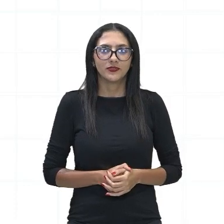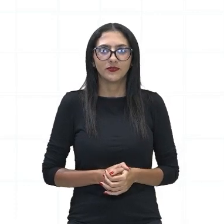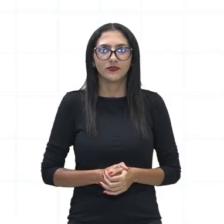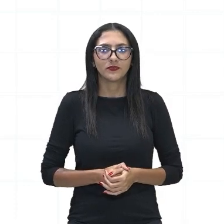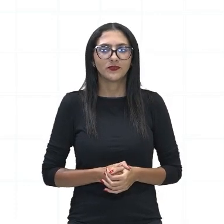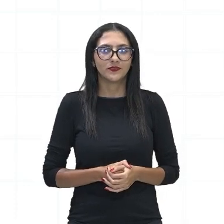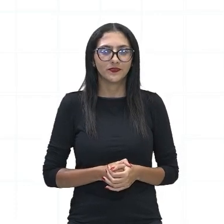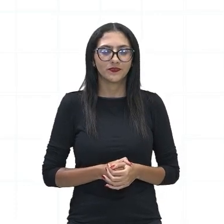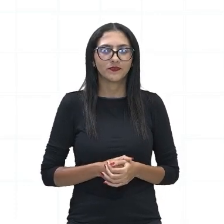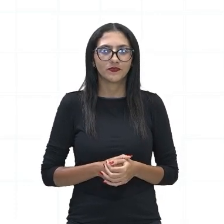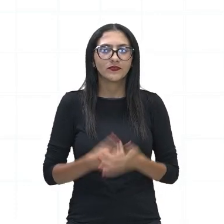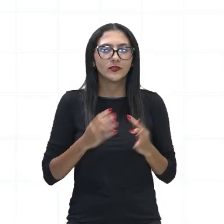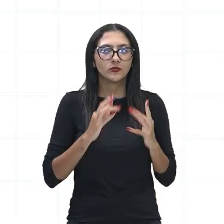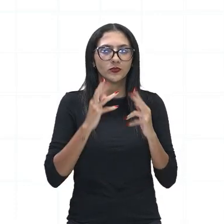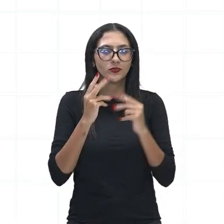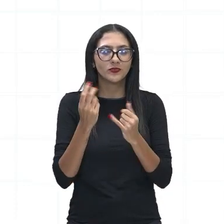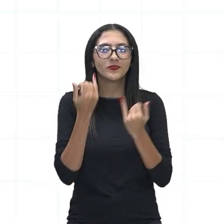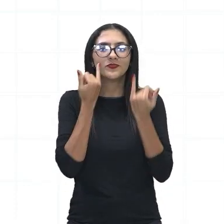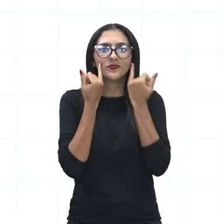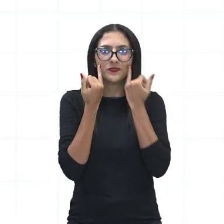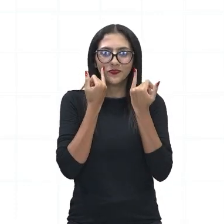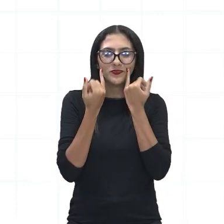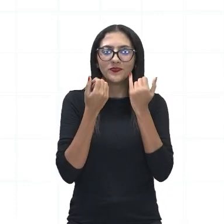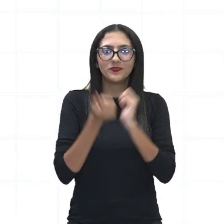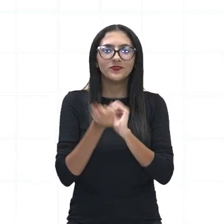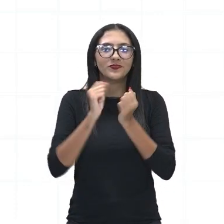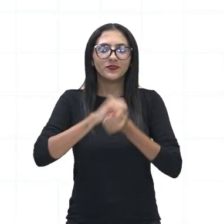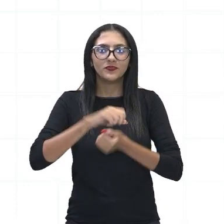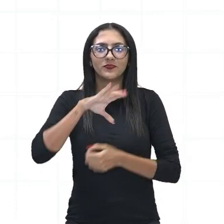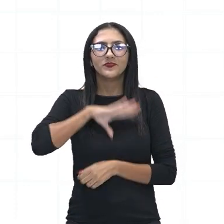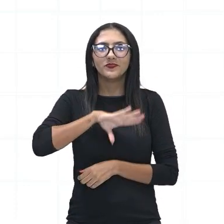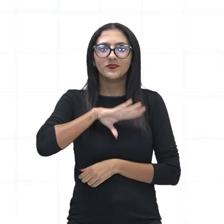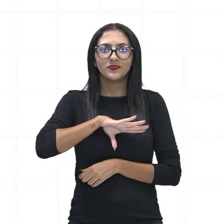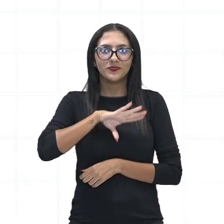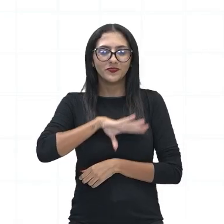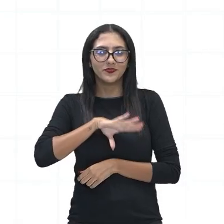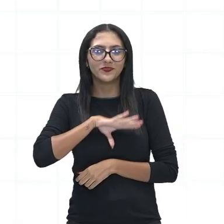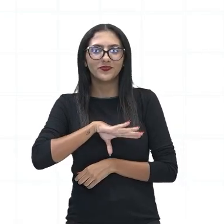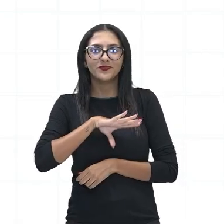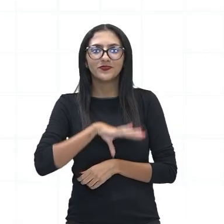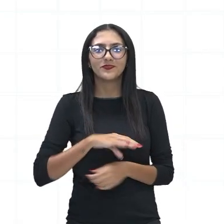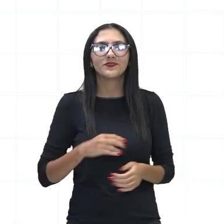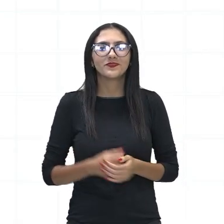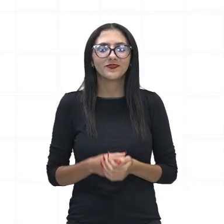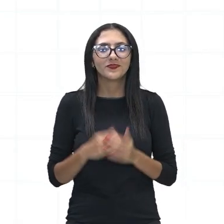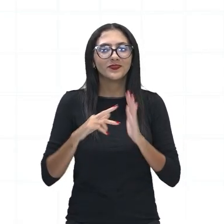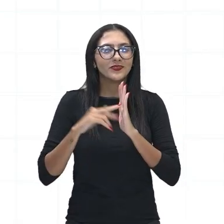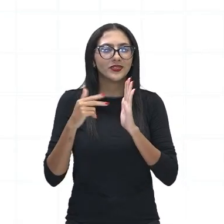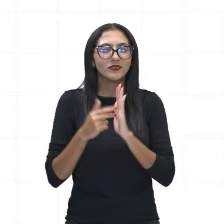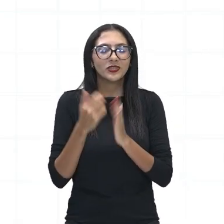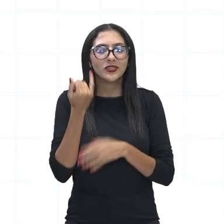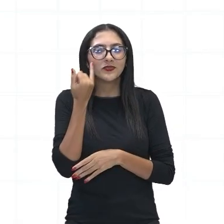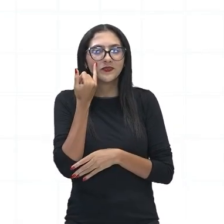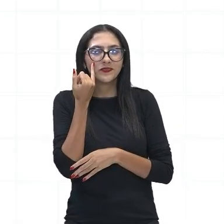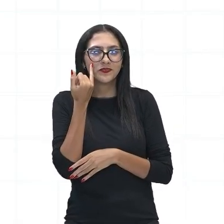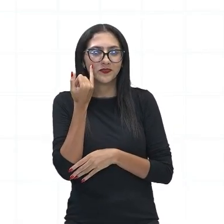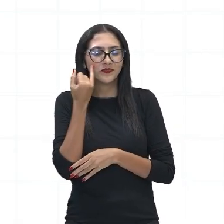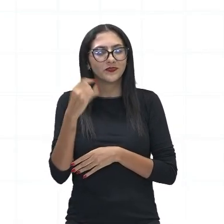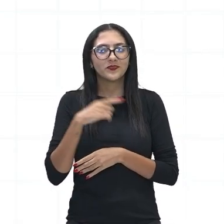A information, informação. Tem palavras cognatas aí, né? Advice é